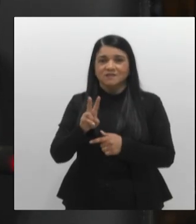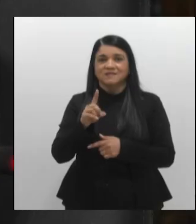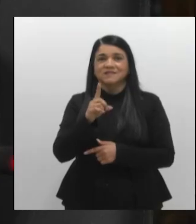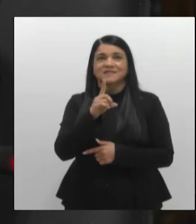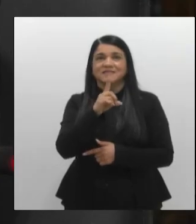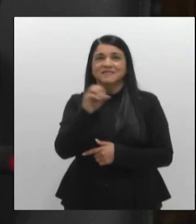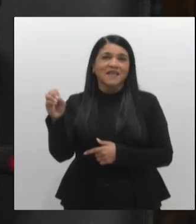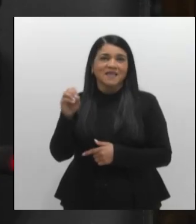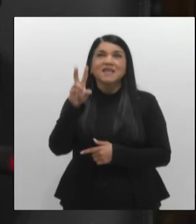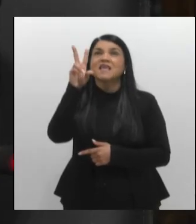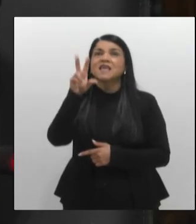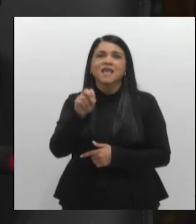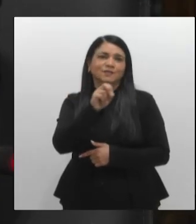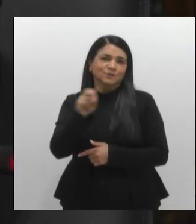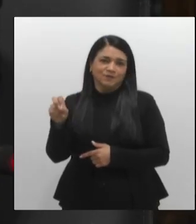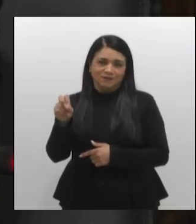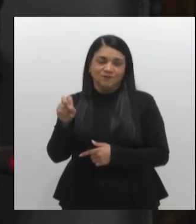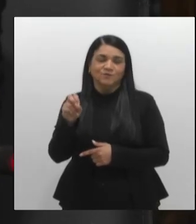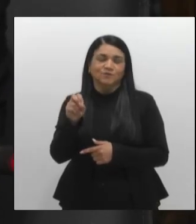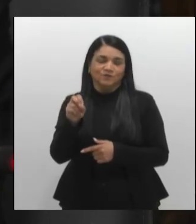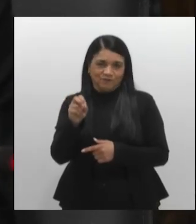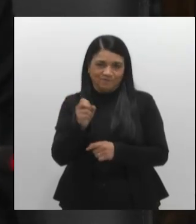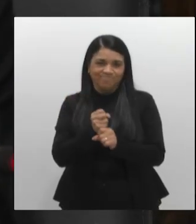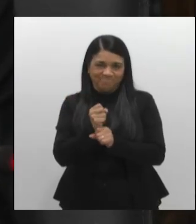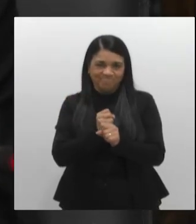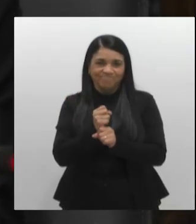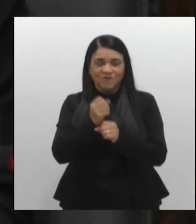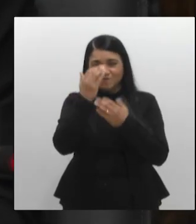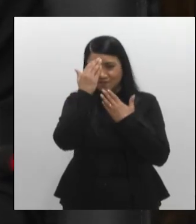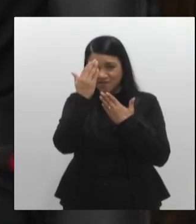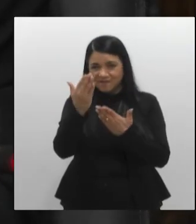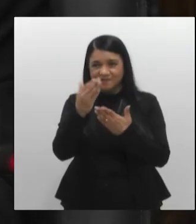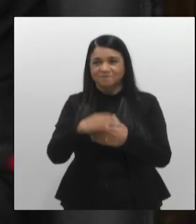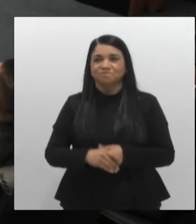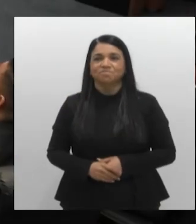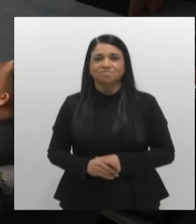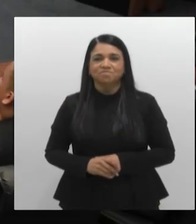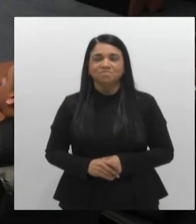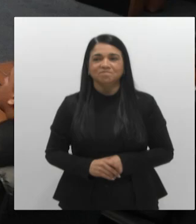nossa Arquidiocese do Rio de Janeiro. Muito obrigado.